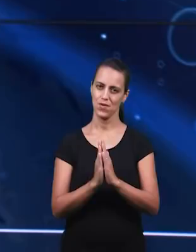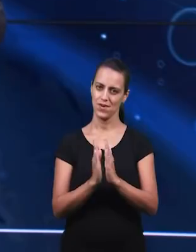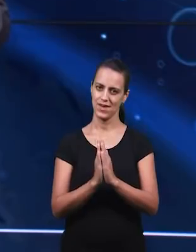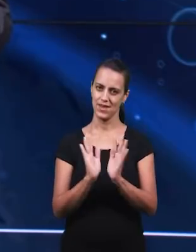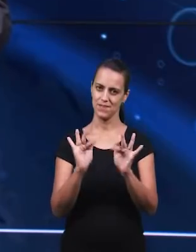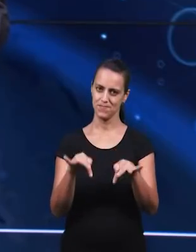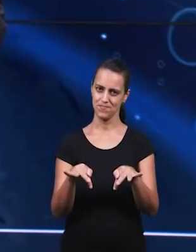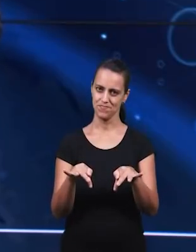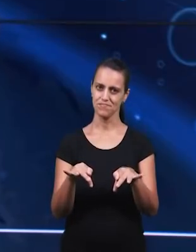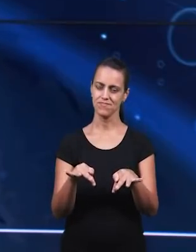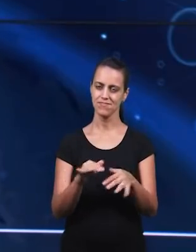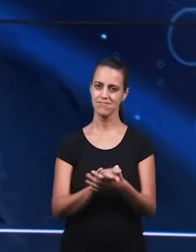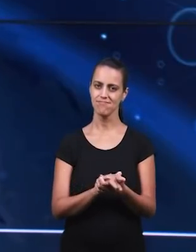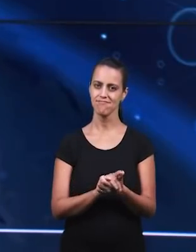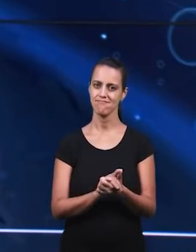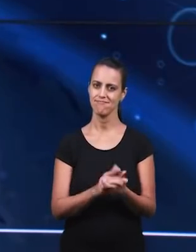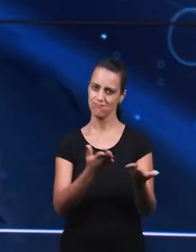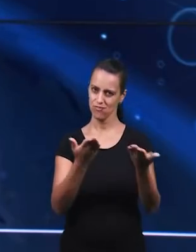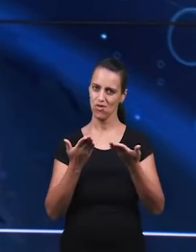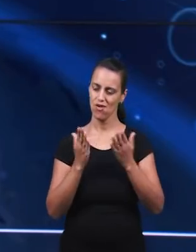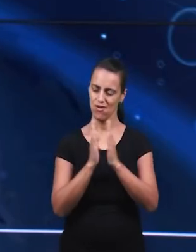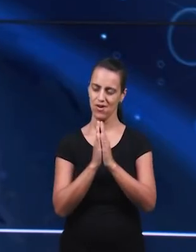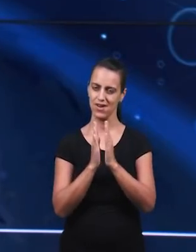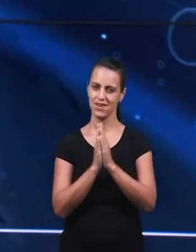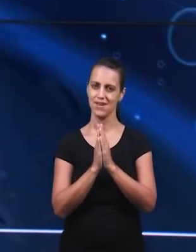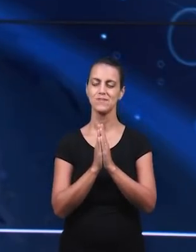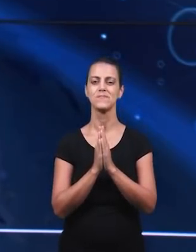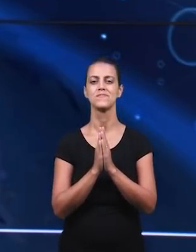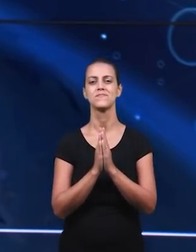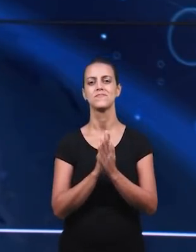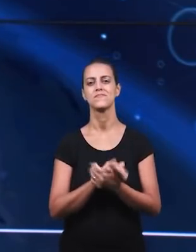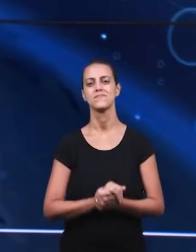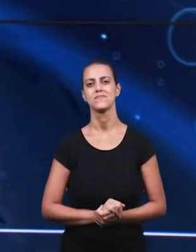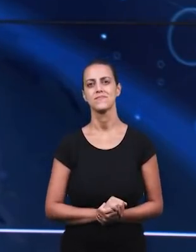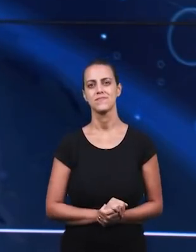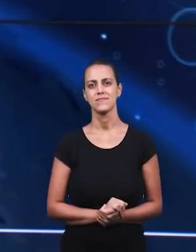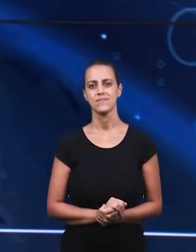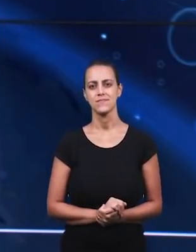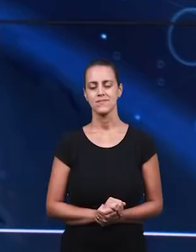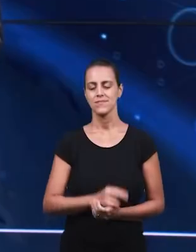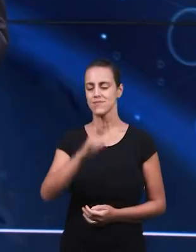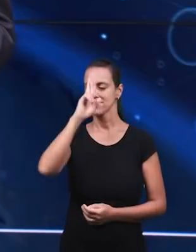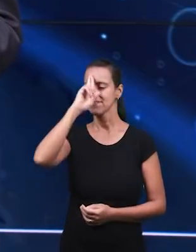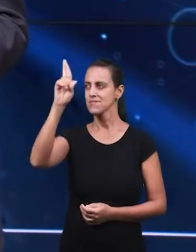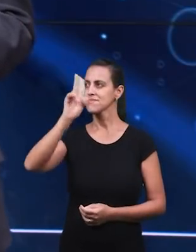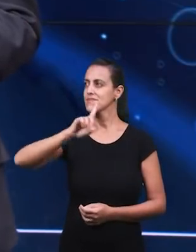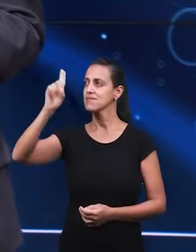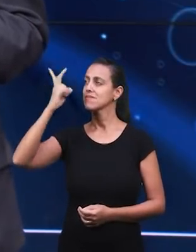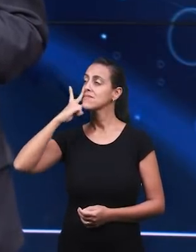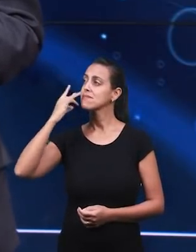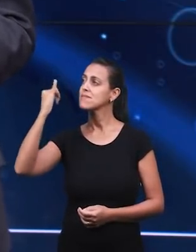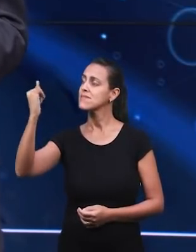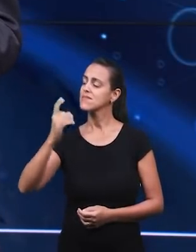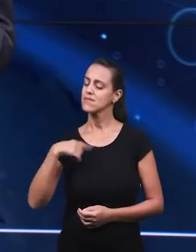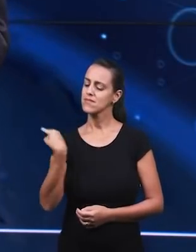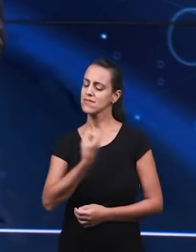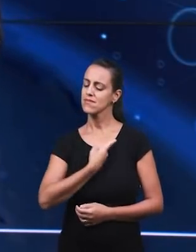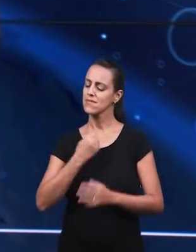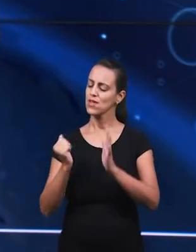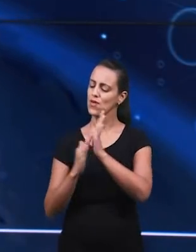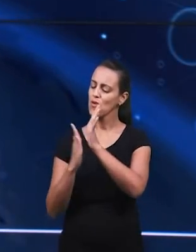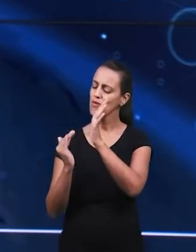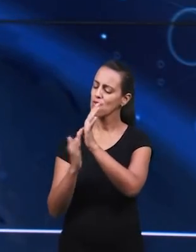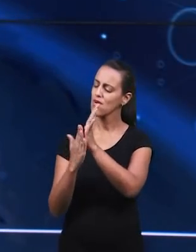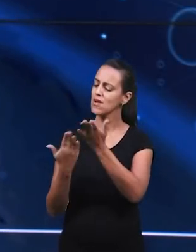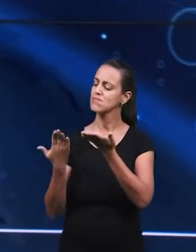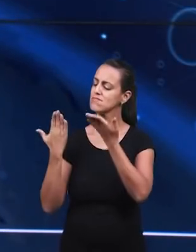o encerramento dessa transmissão. Eu te convido para orar comigo. Vamos glorificar ao Senhor nosso Deus. Senhor, nosso Deus e Pai, nós te louvamos, Senhor.